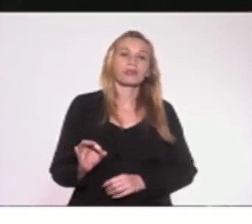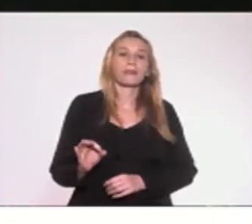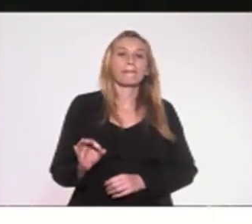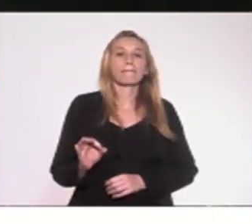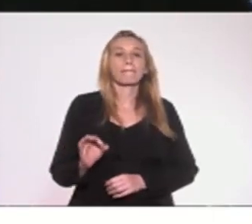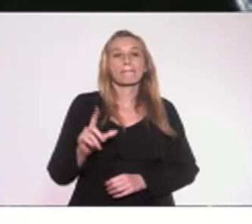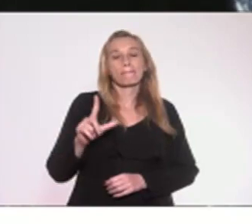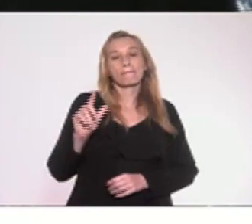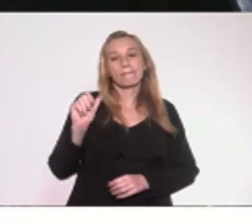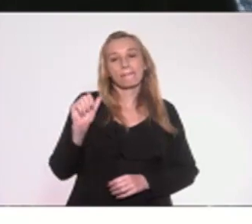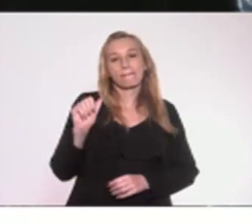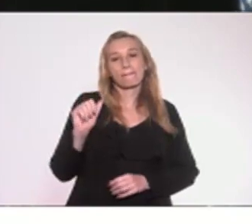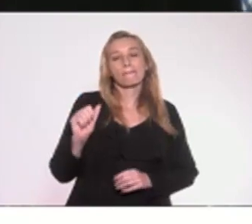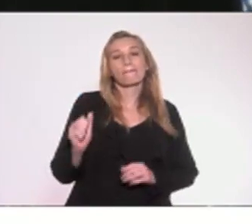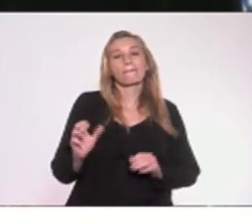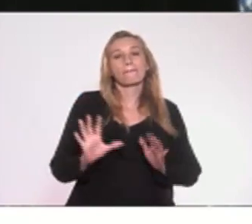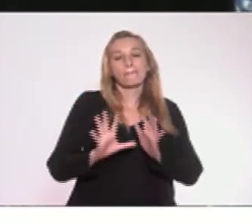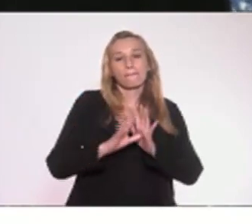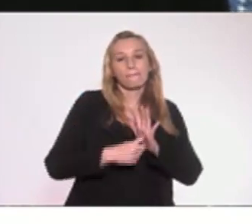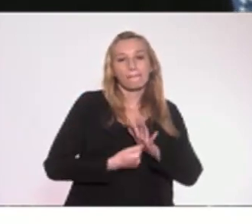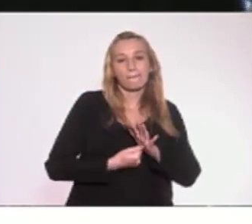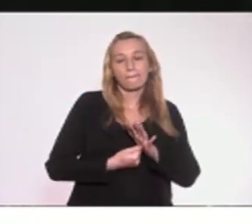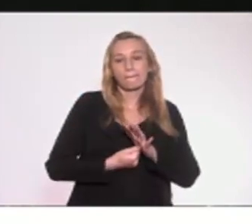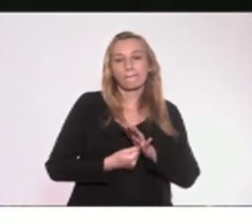54,5%, roubo de rua menos